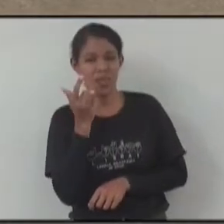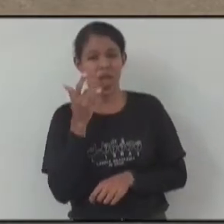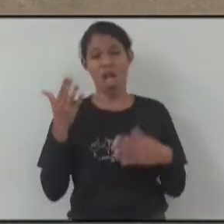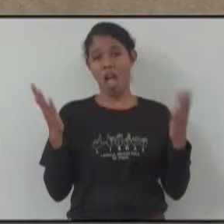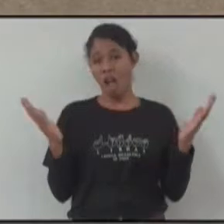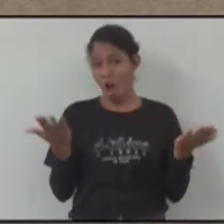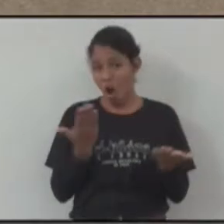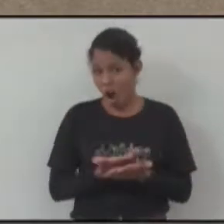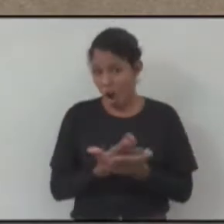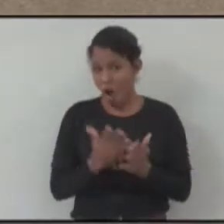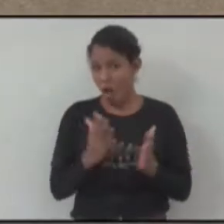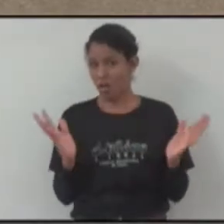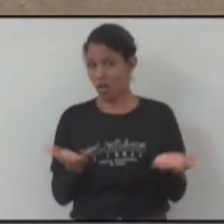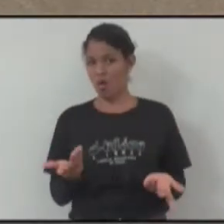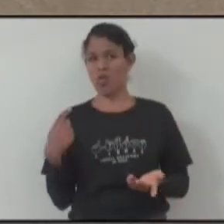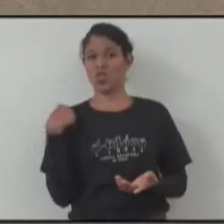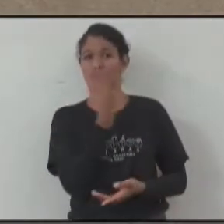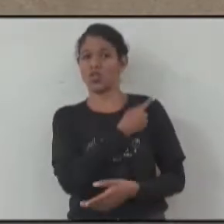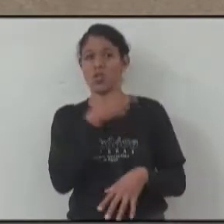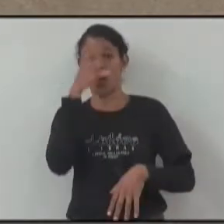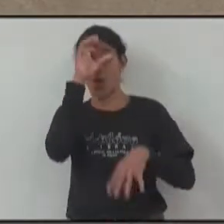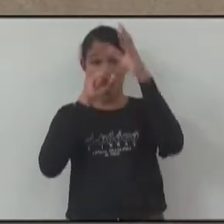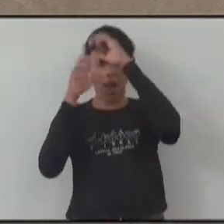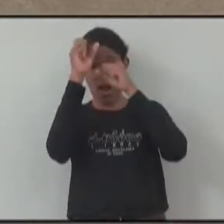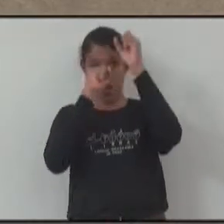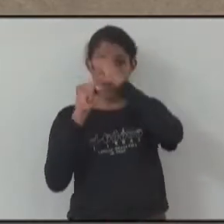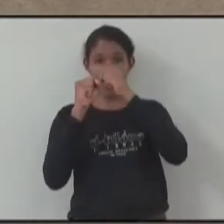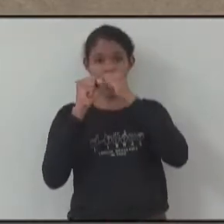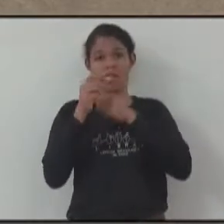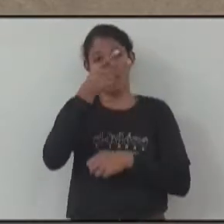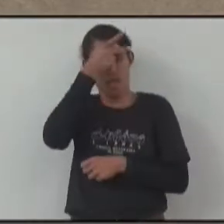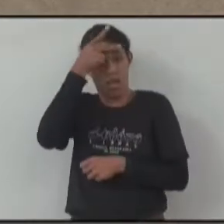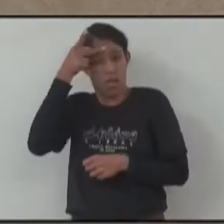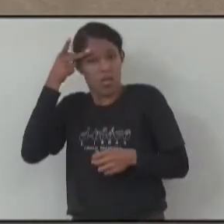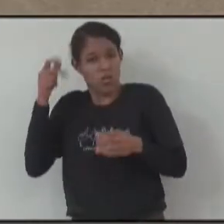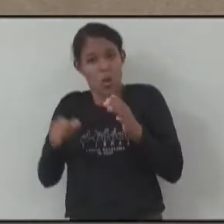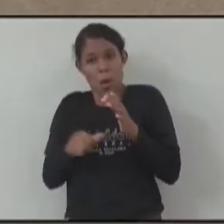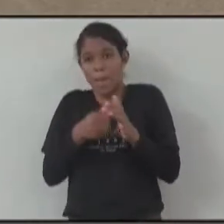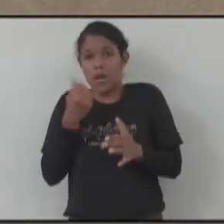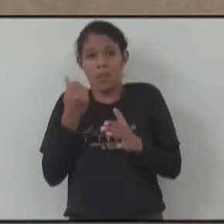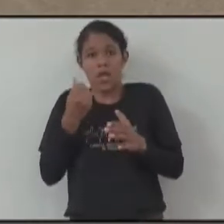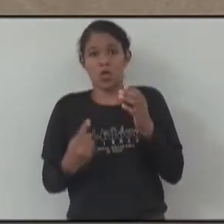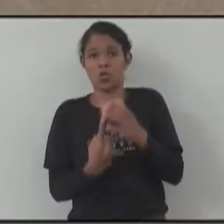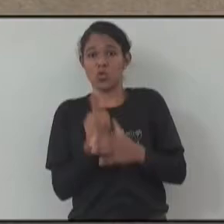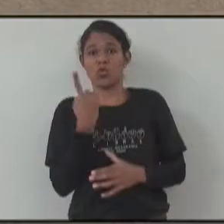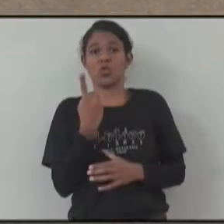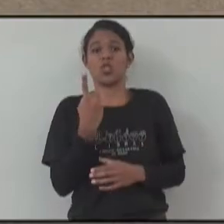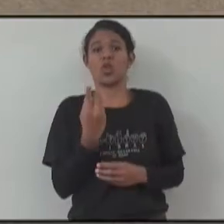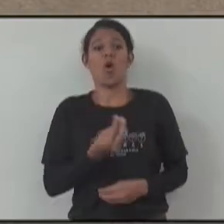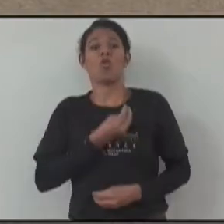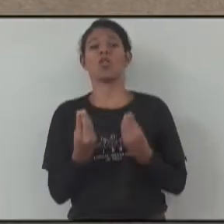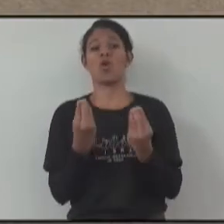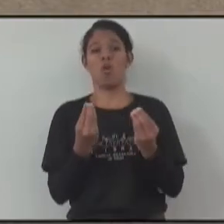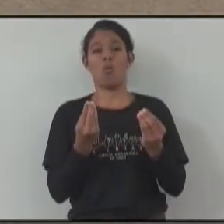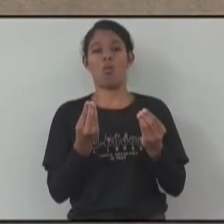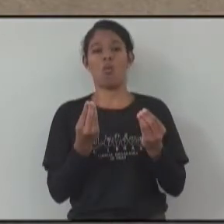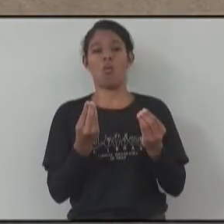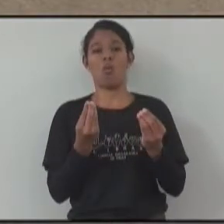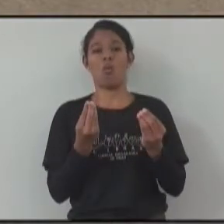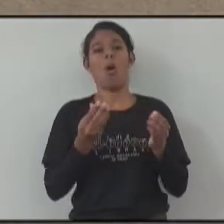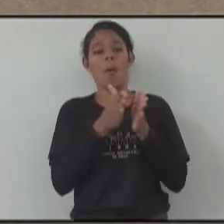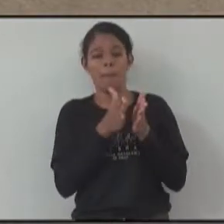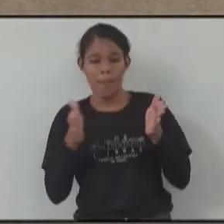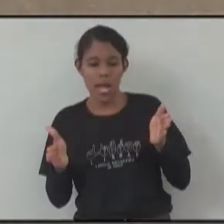de hoje, vamos falar sobre o modo de vida dos primeiros seres humanos, o período da pré-história, que é do surgimento